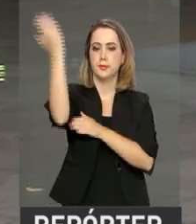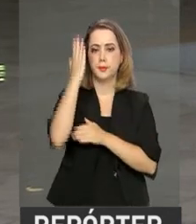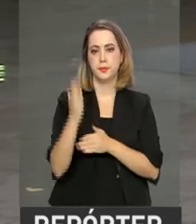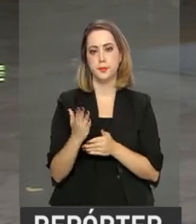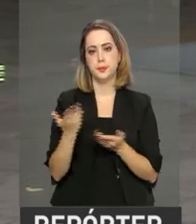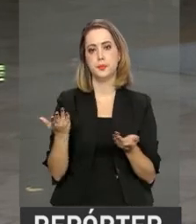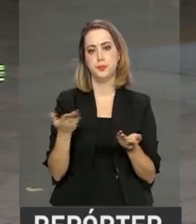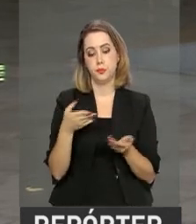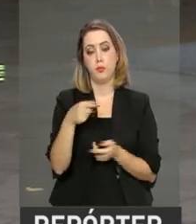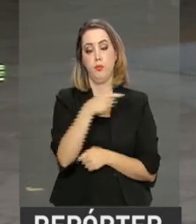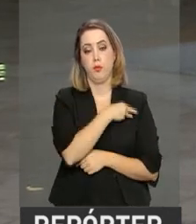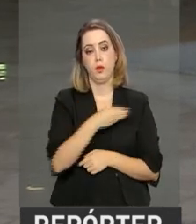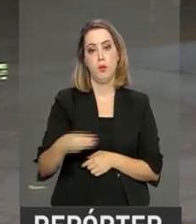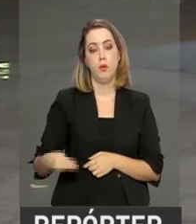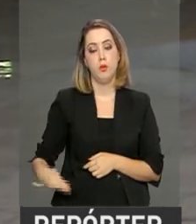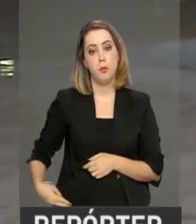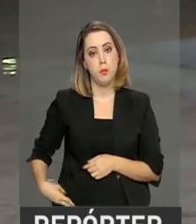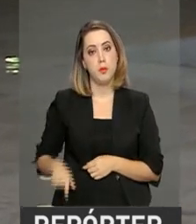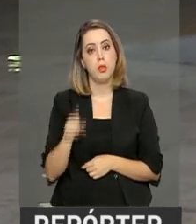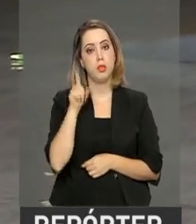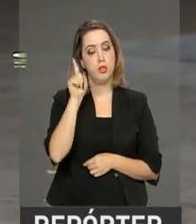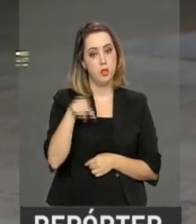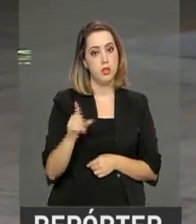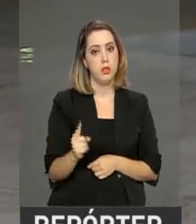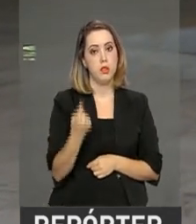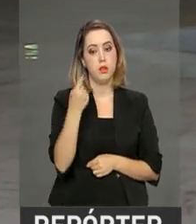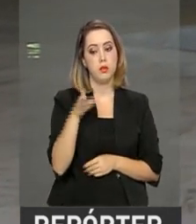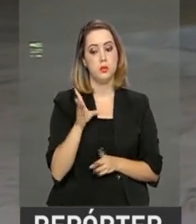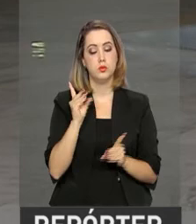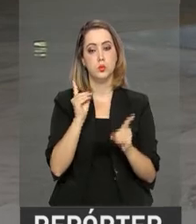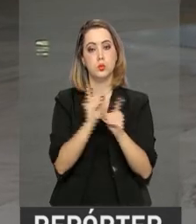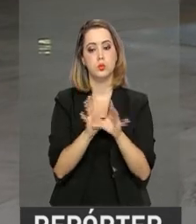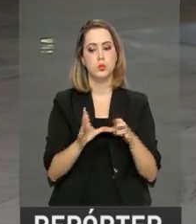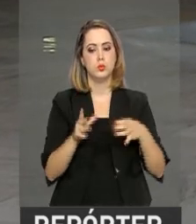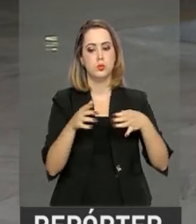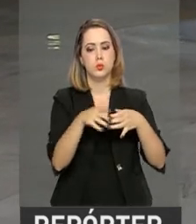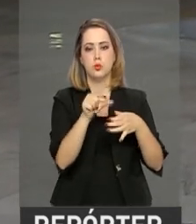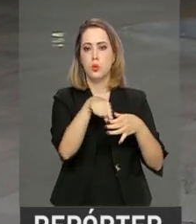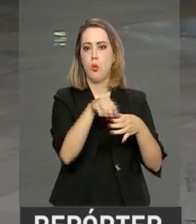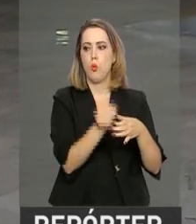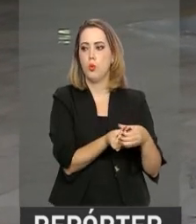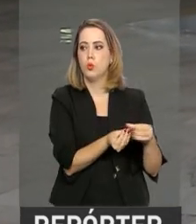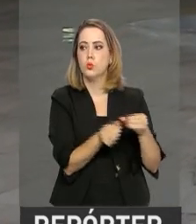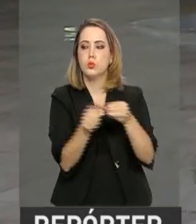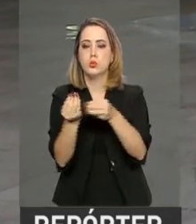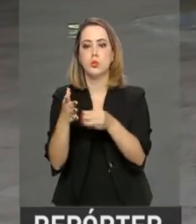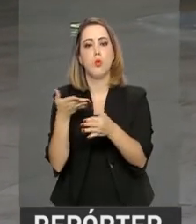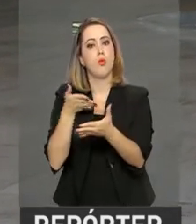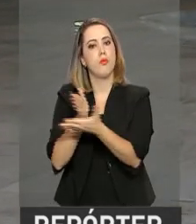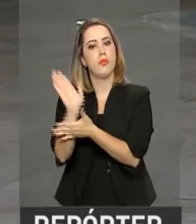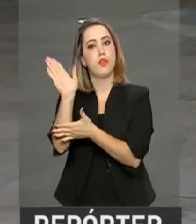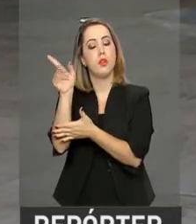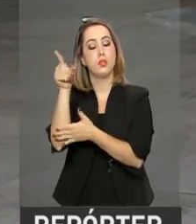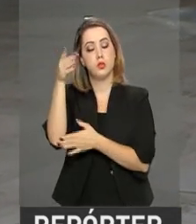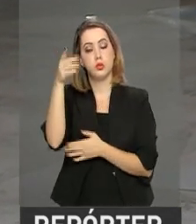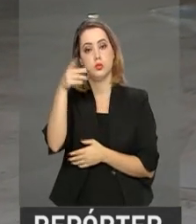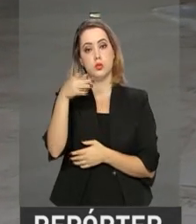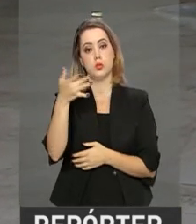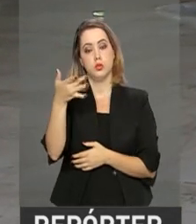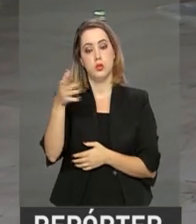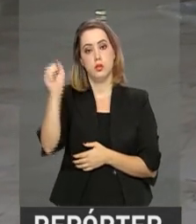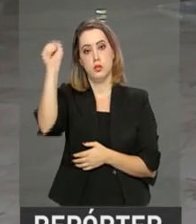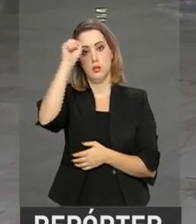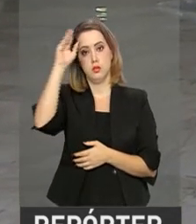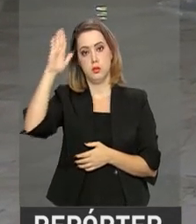marcos pereira é um dos ministros que vão fazer parte da comitiva do presidente michel temer nesta viagem à ásia